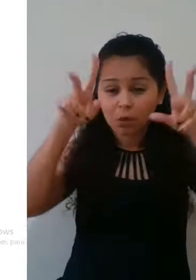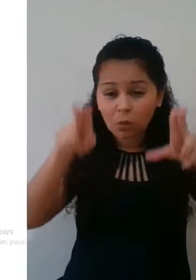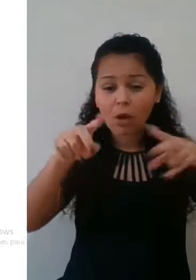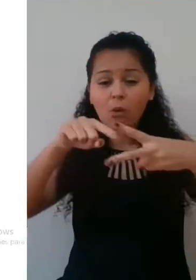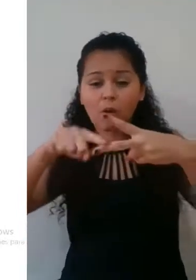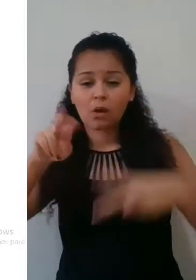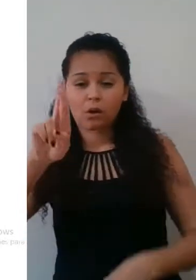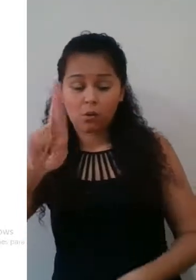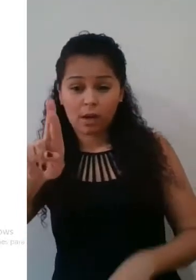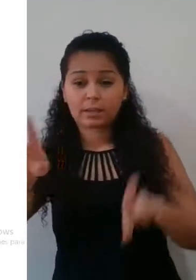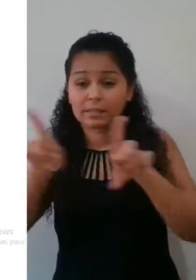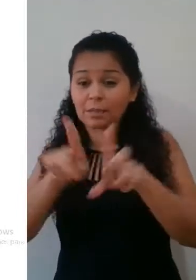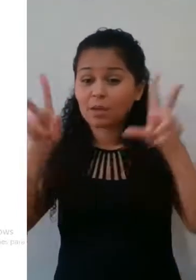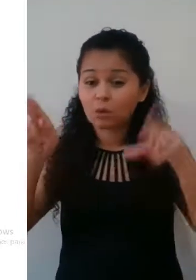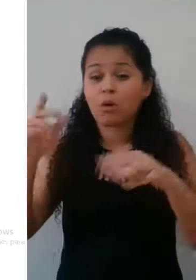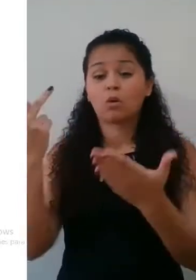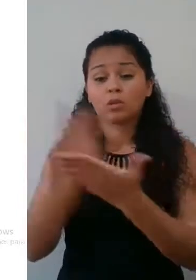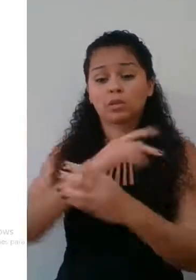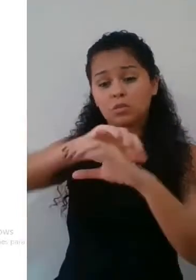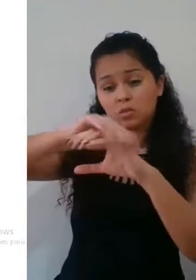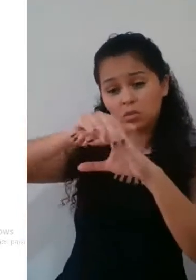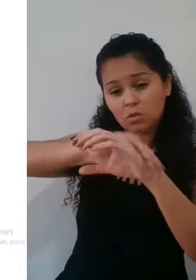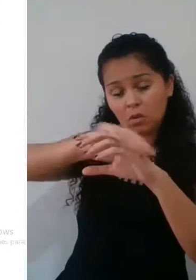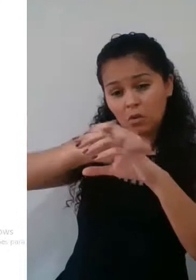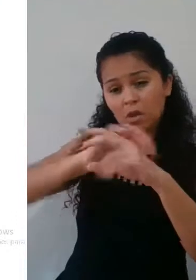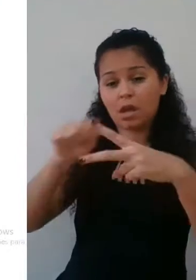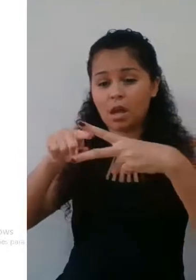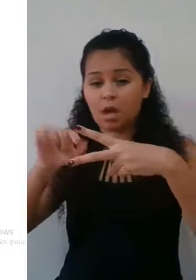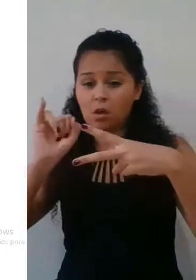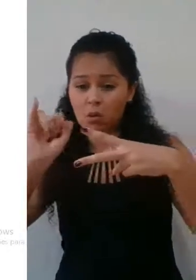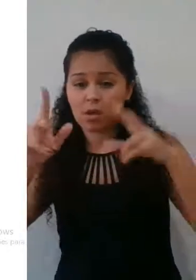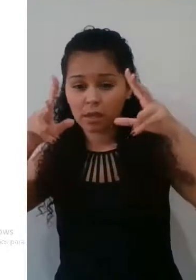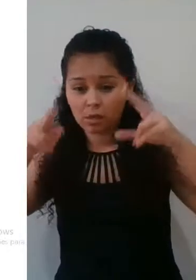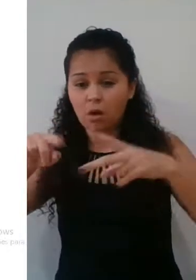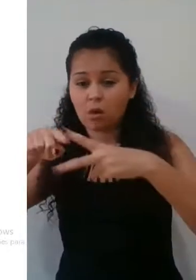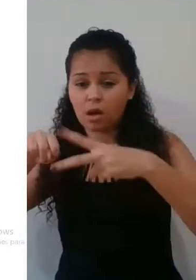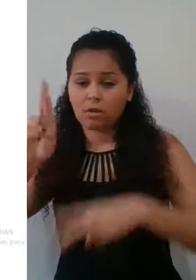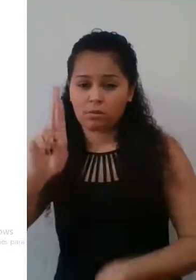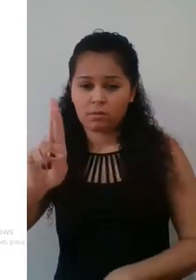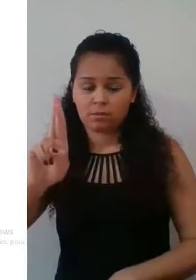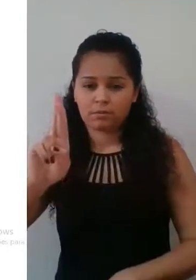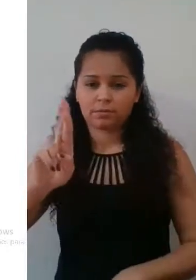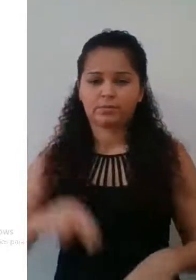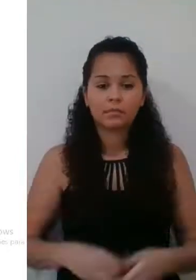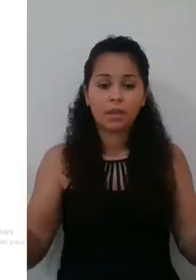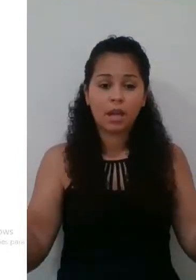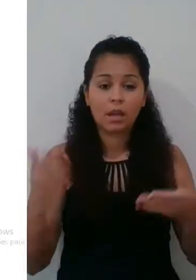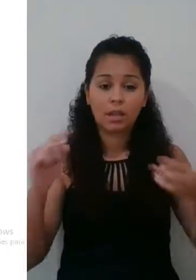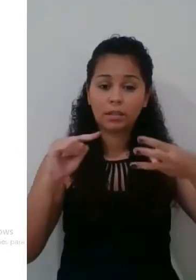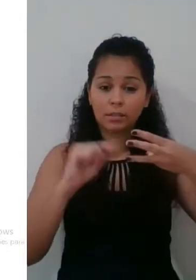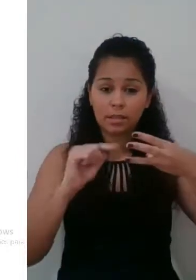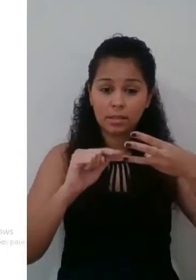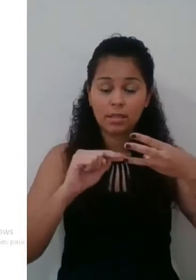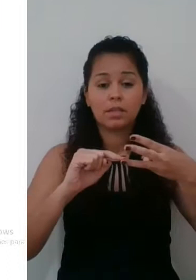espelho convexo, a mesma situação, ângulo I igual ao ângulo R. Terceiro raio notável.